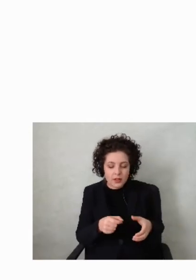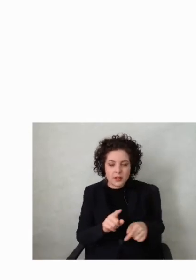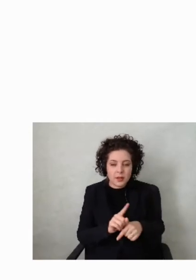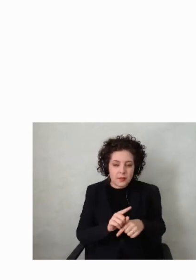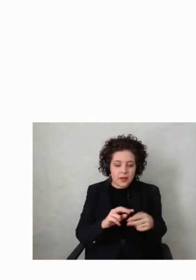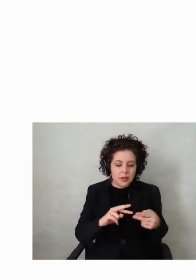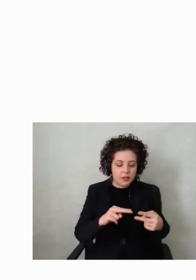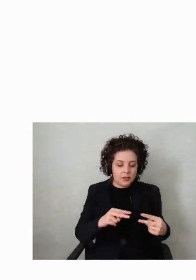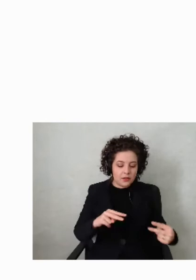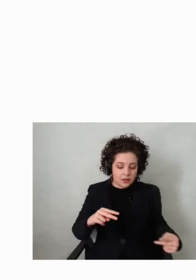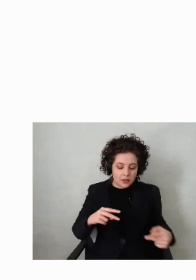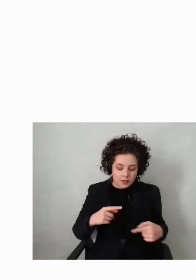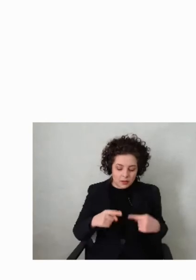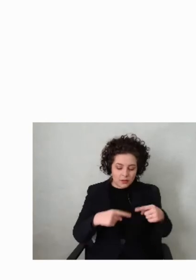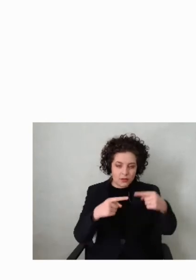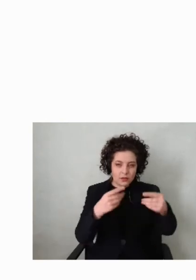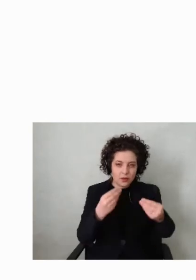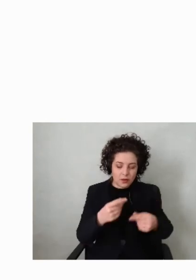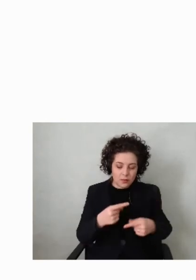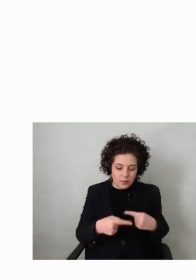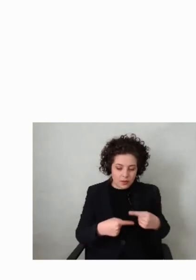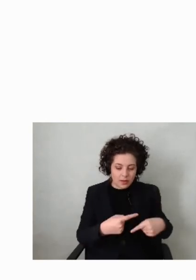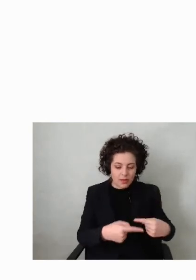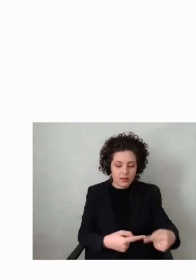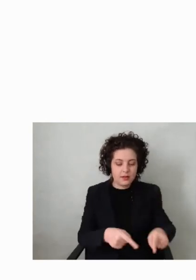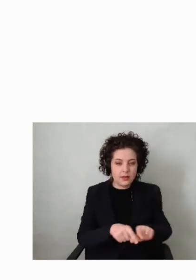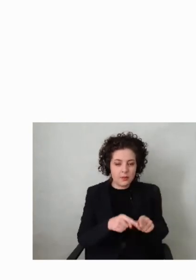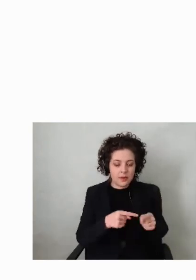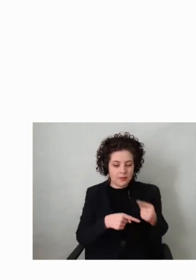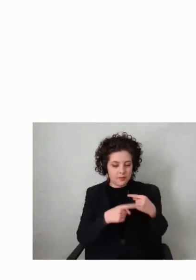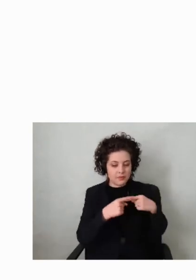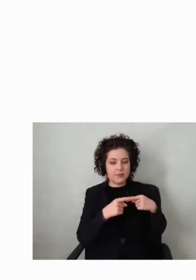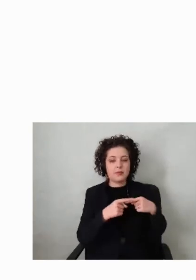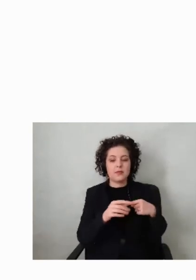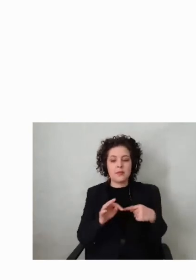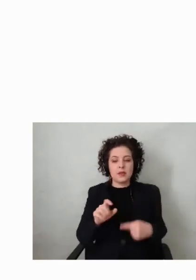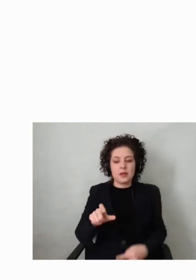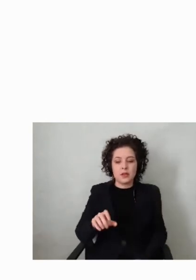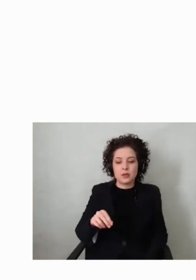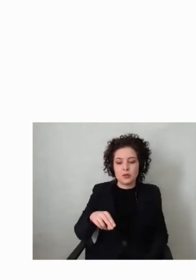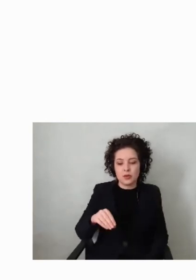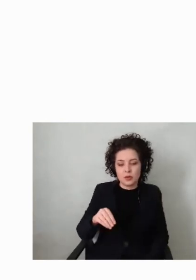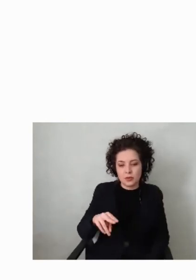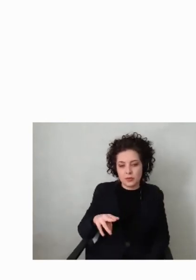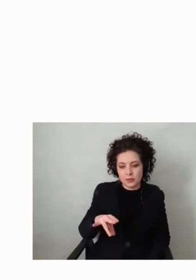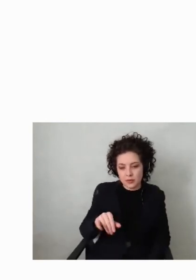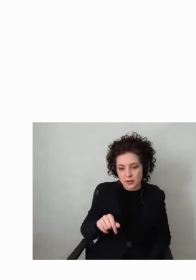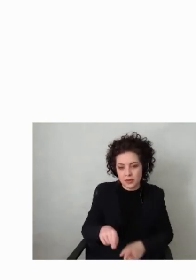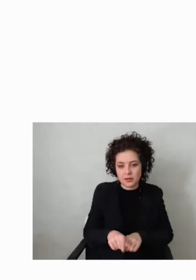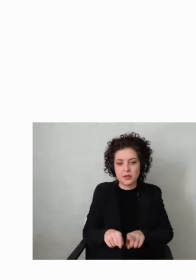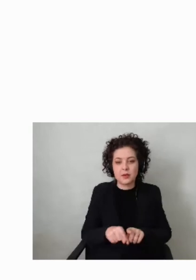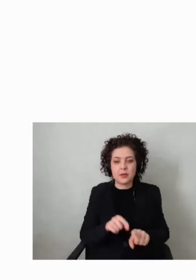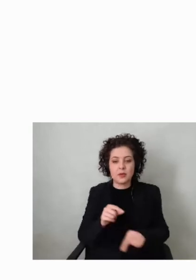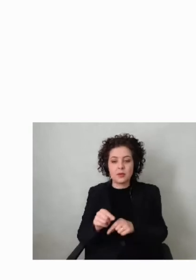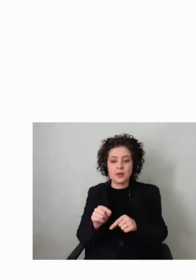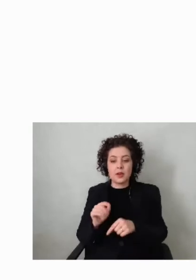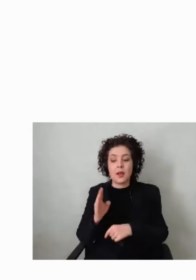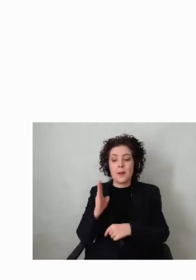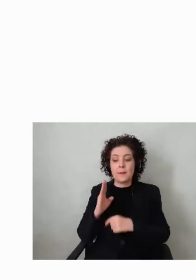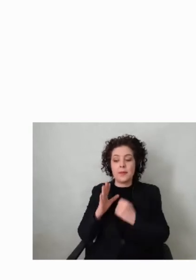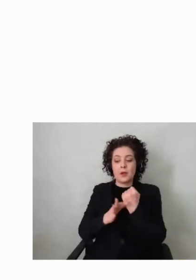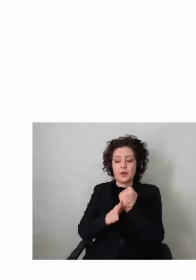evolução, comunidade de bioinformática e taxonomia. Um core de laboratórios de biossegurança para que a gente pudesse